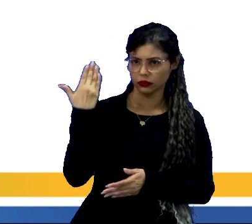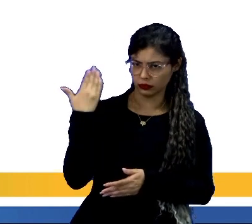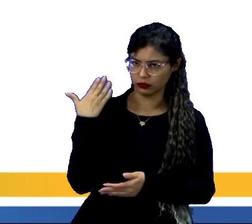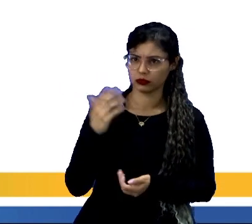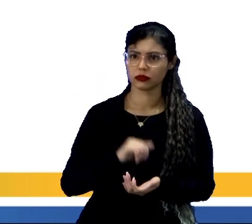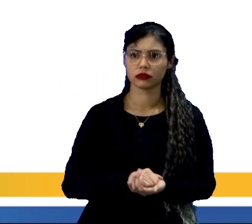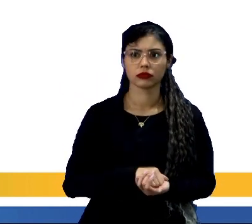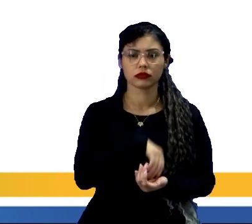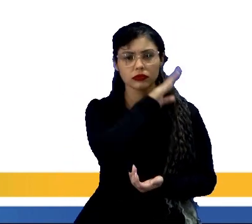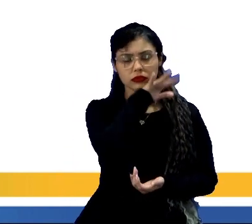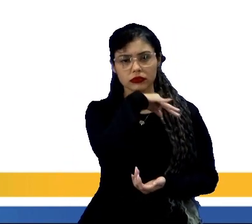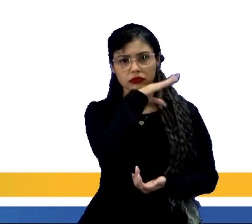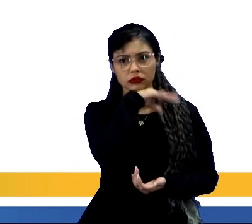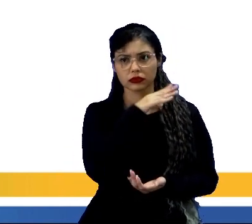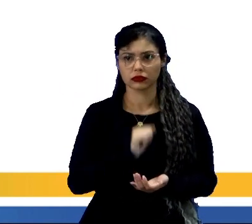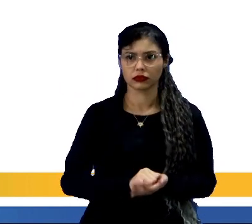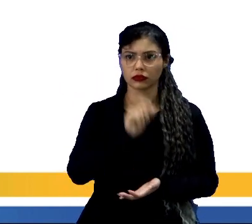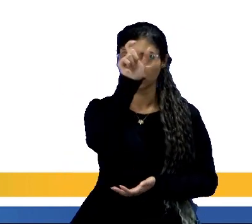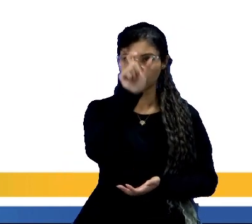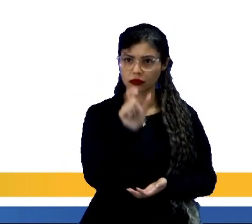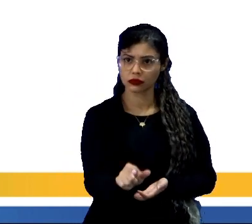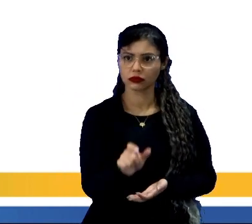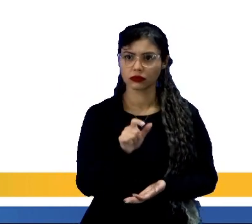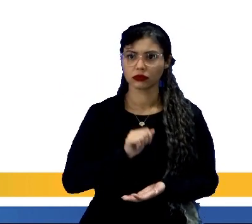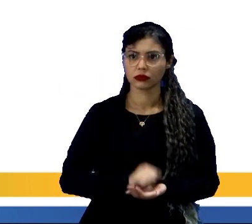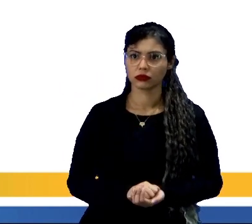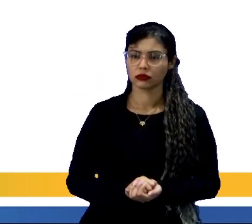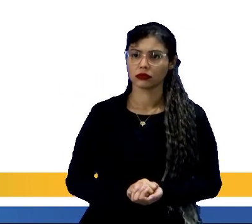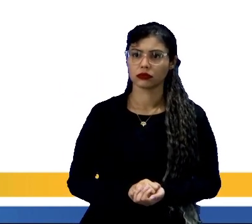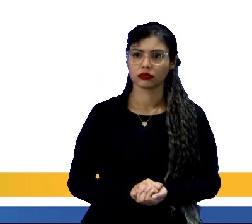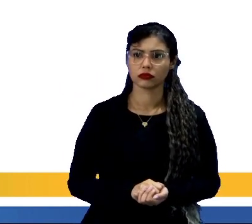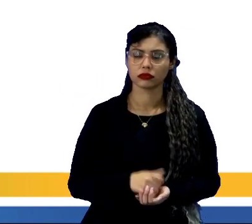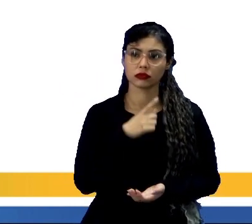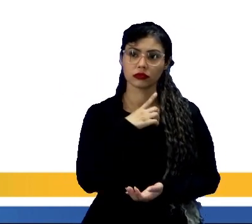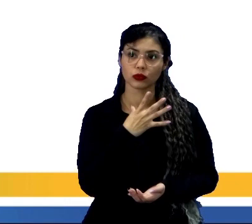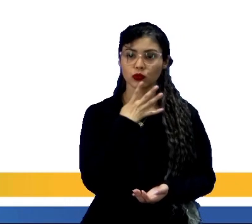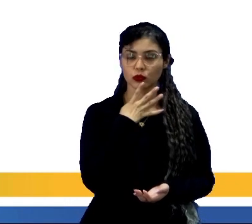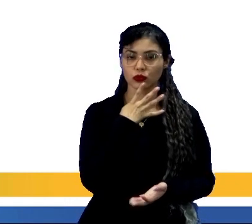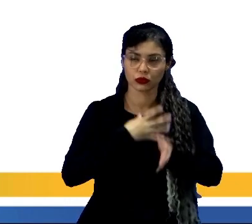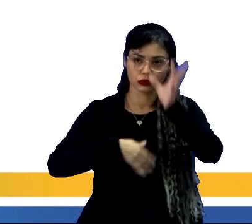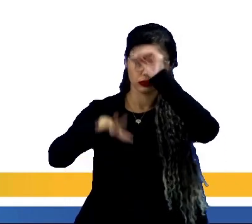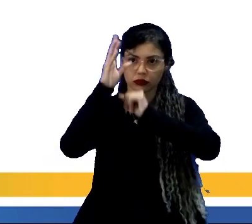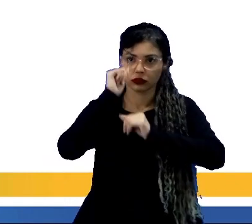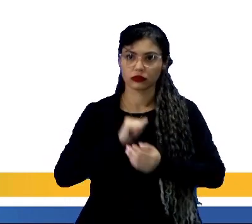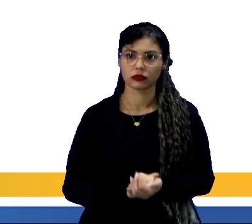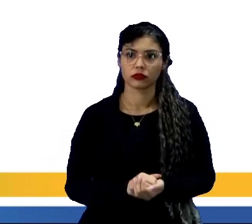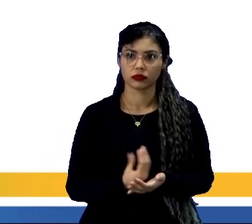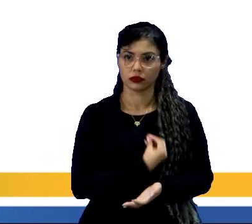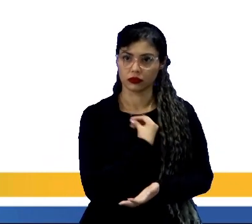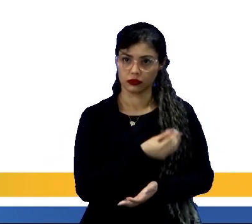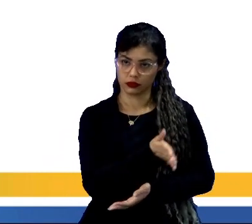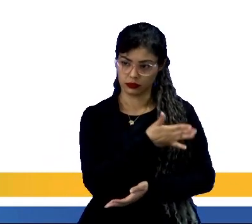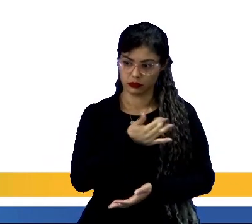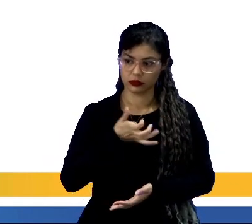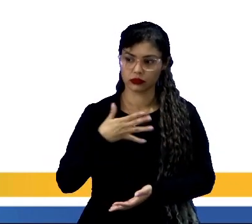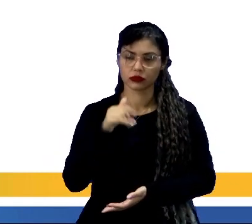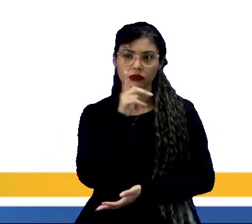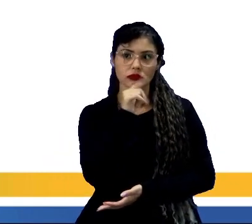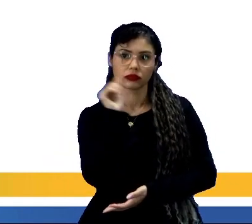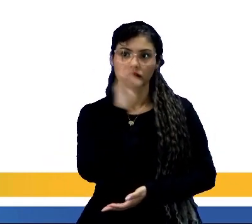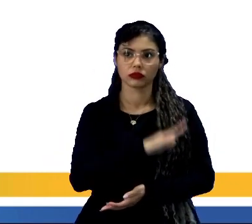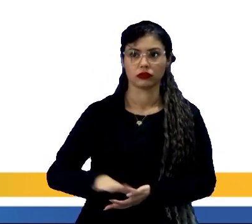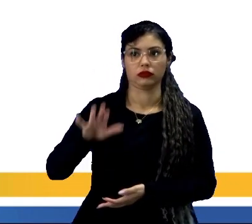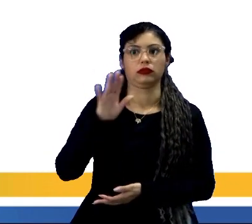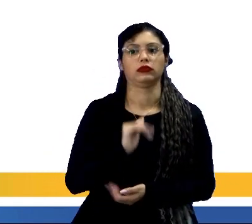mais antigos vertebrados de que se tem conhecimento. Eles vivem na água e